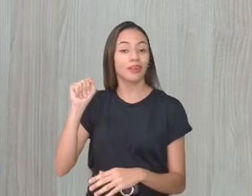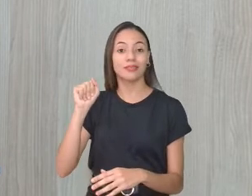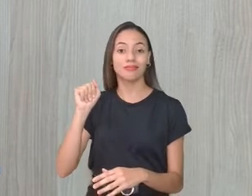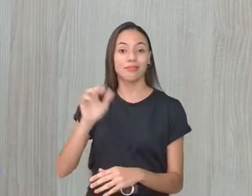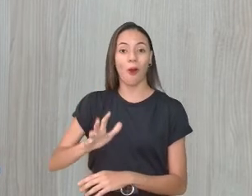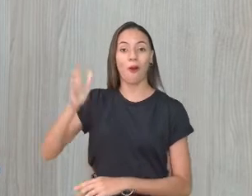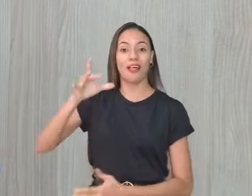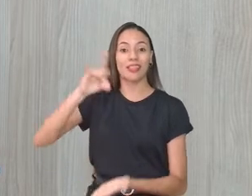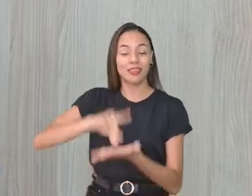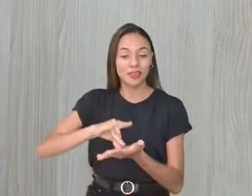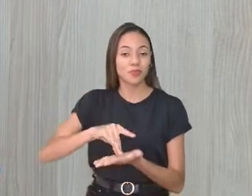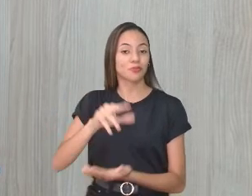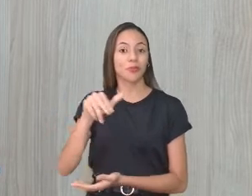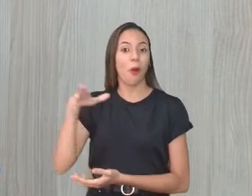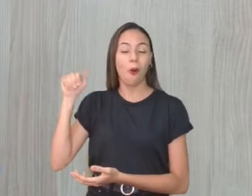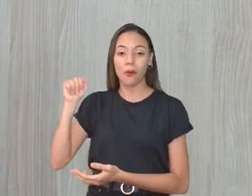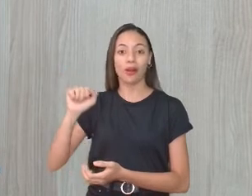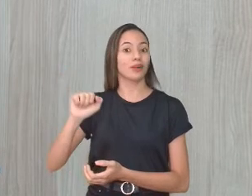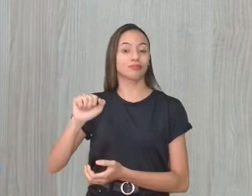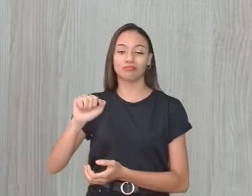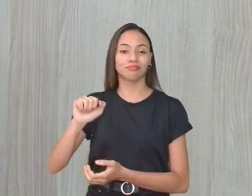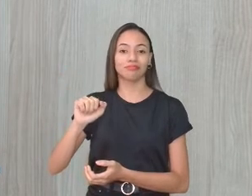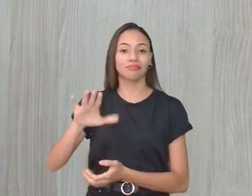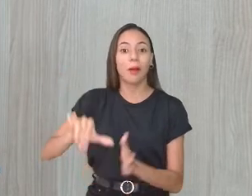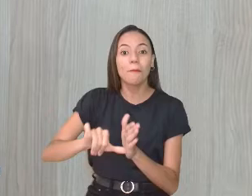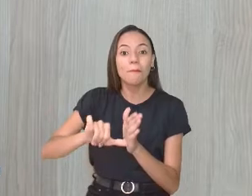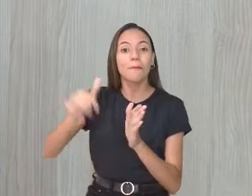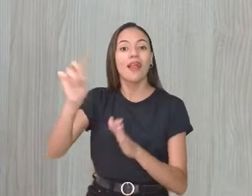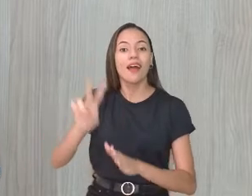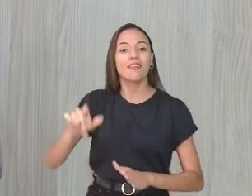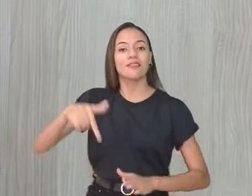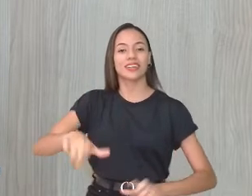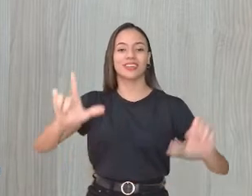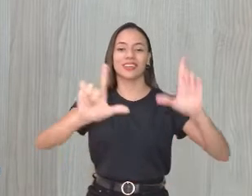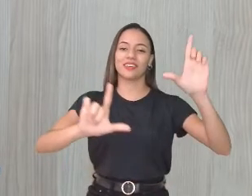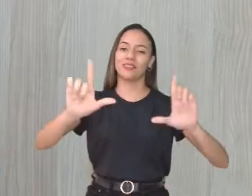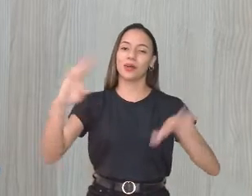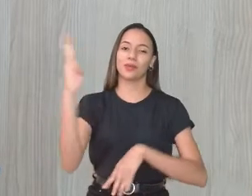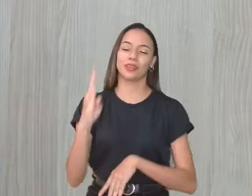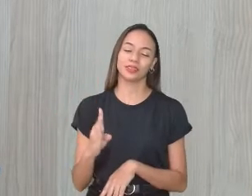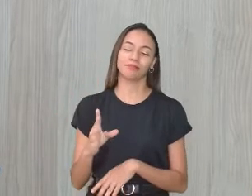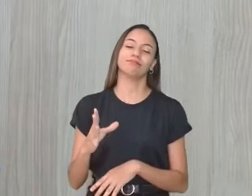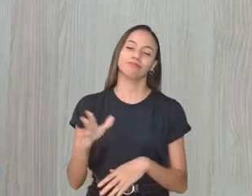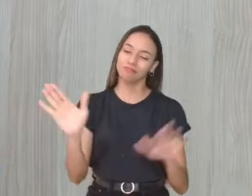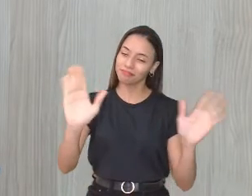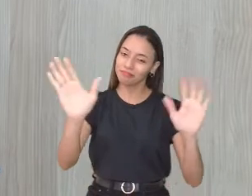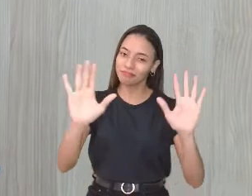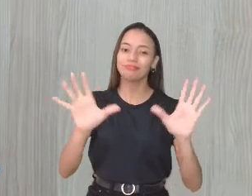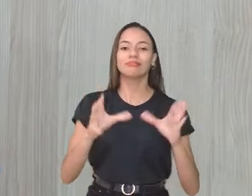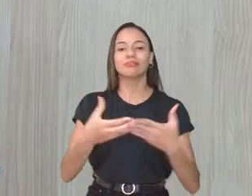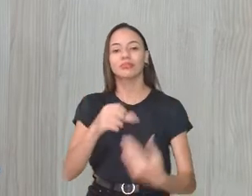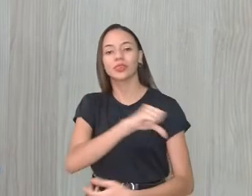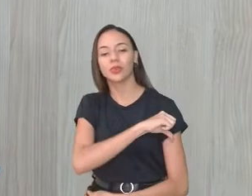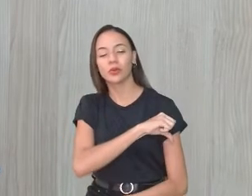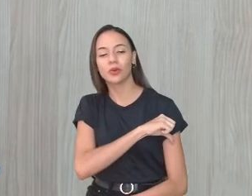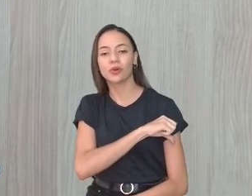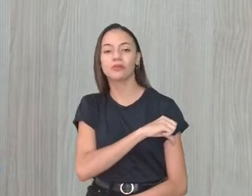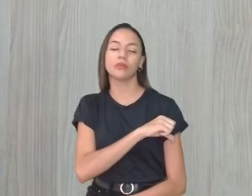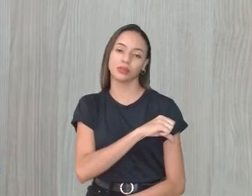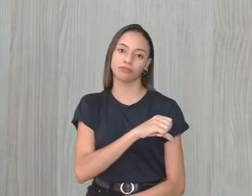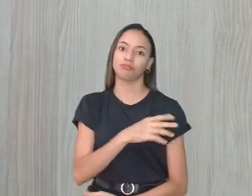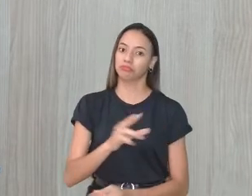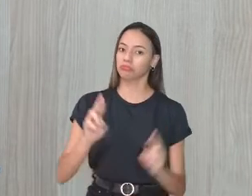adivinhar. Inédito na TV brasileira. Inédito na TV brasileira. Olá, nono ano. É um prazer estar aqui. Eu espero que vocês